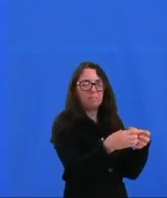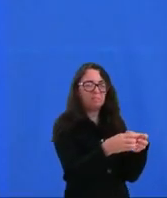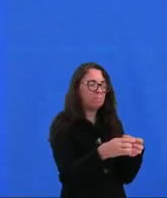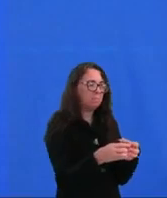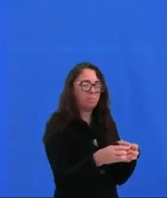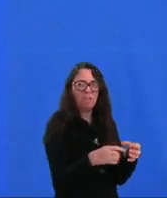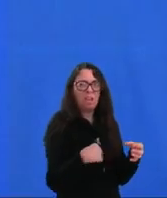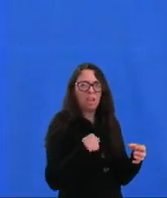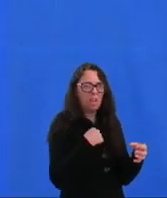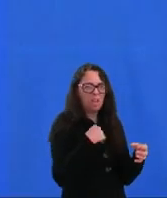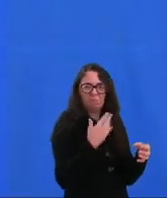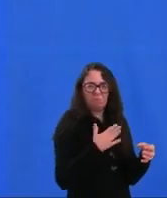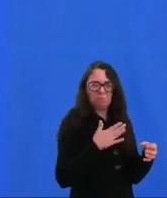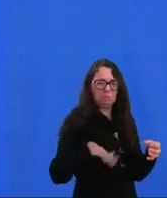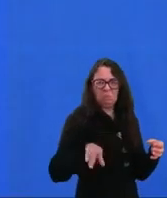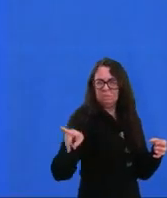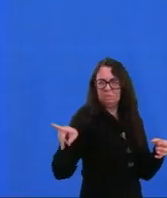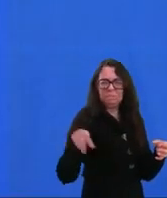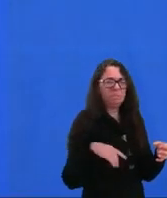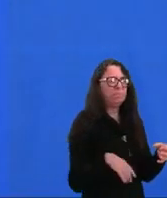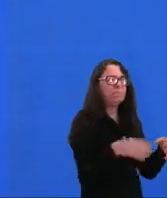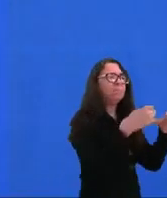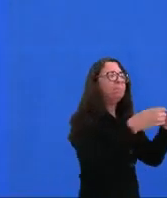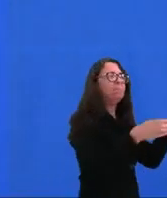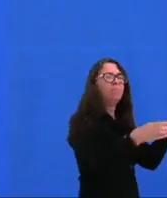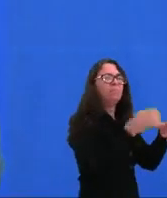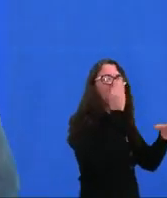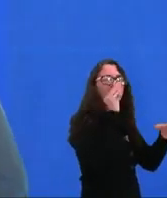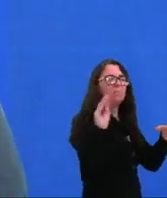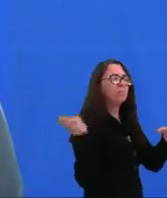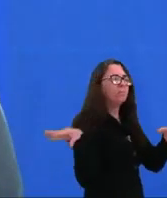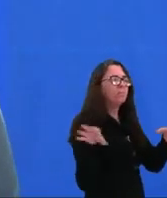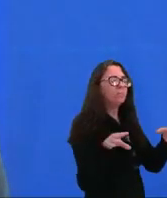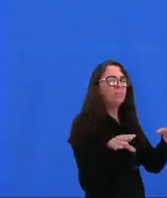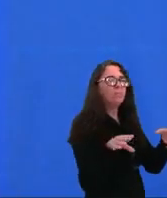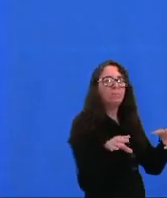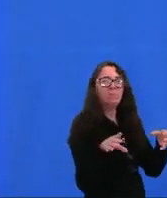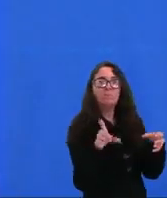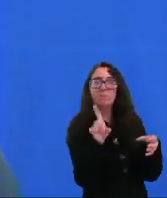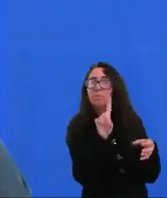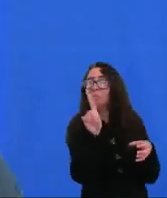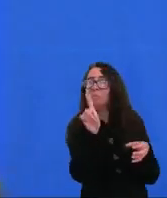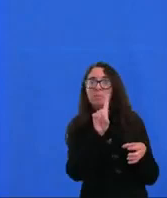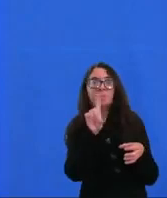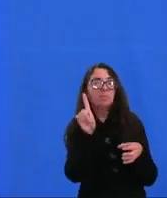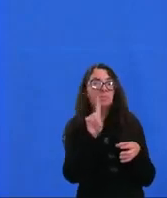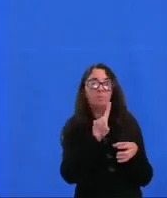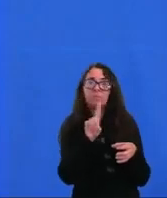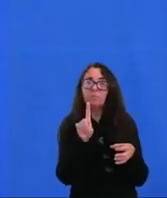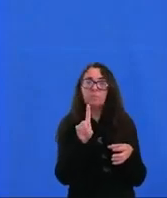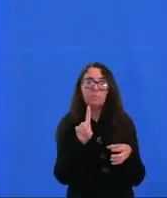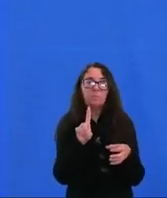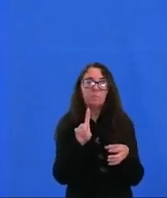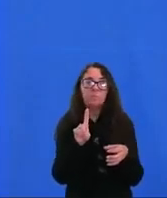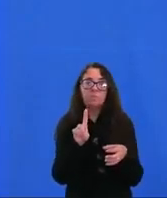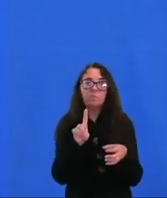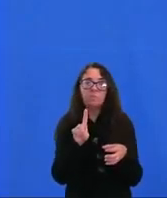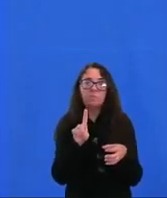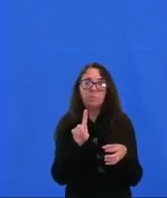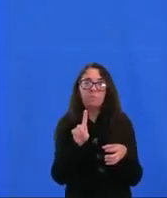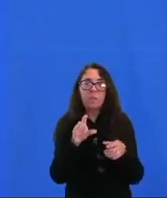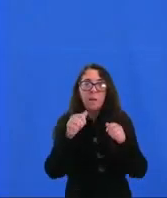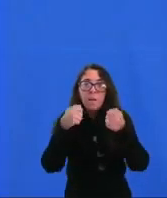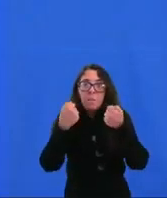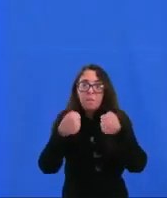Eu procuro, amados, ter particularmente muito cuidado, às vezes, de criticar